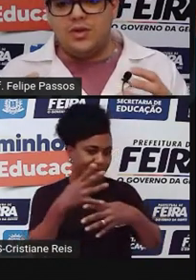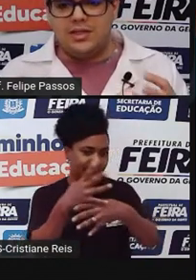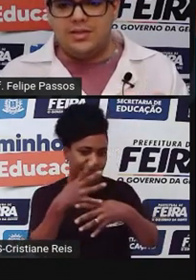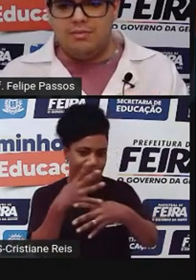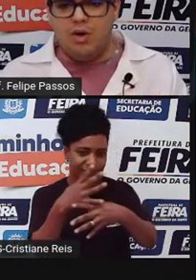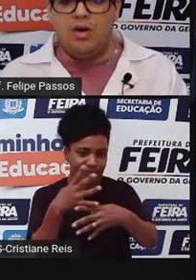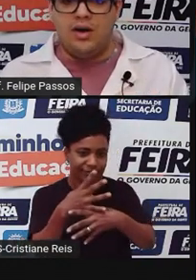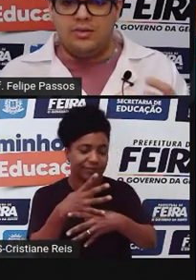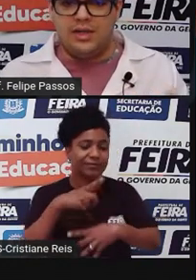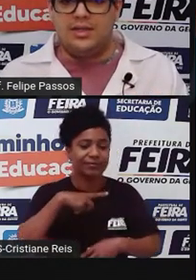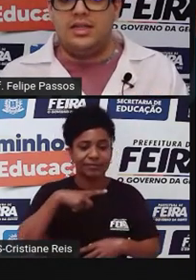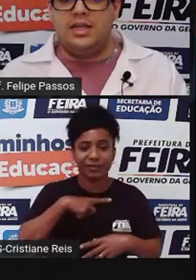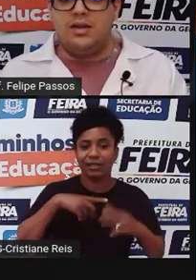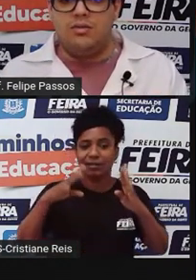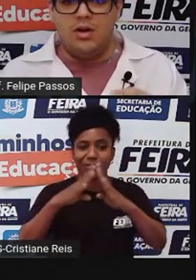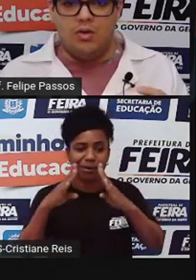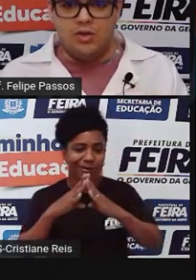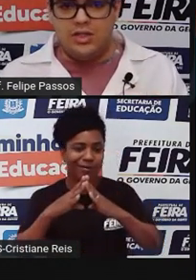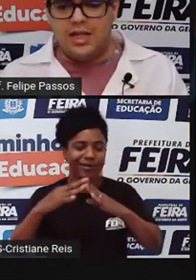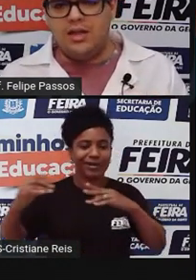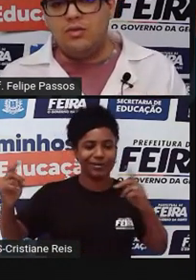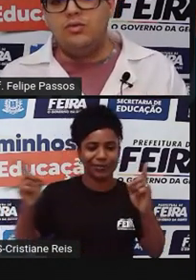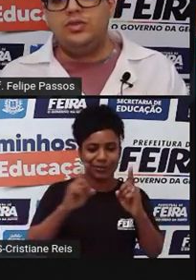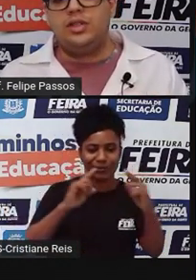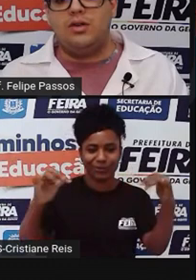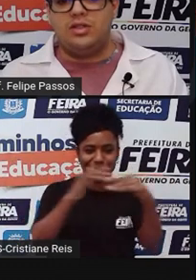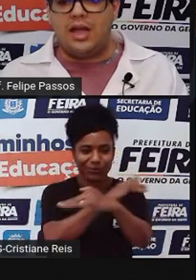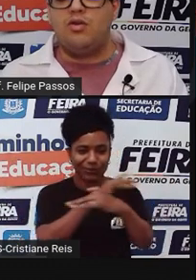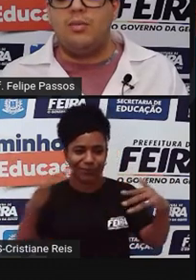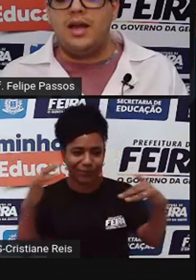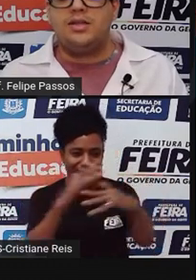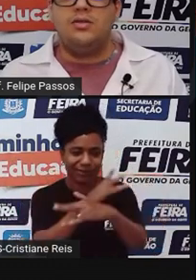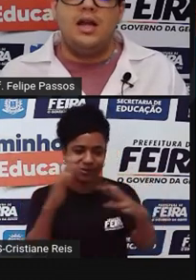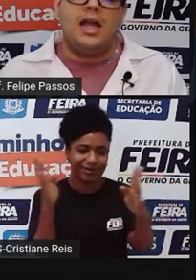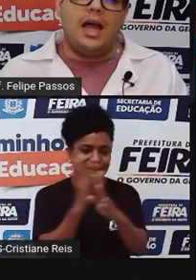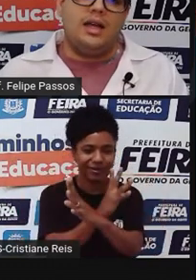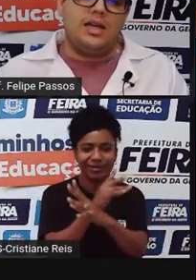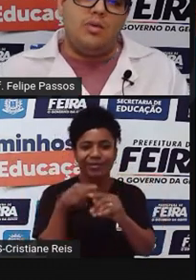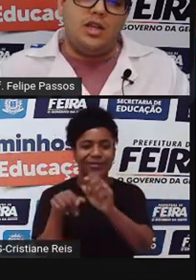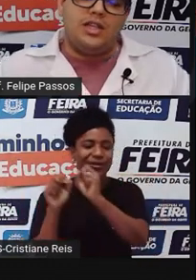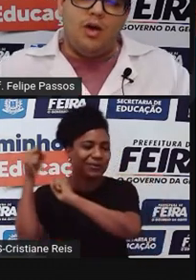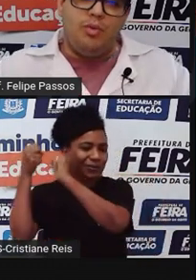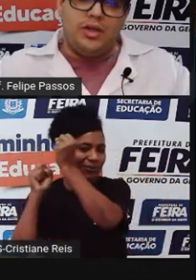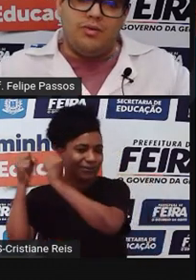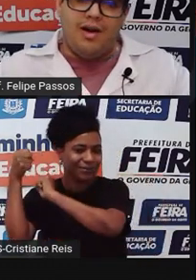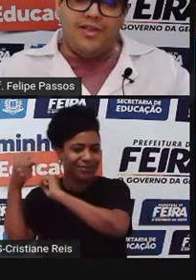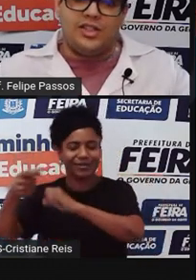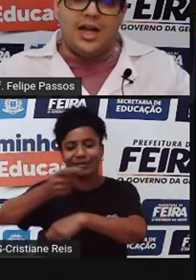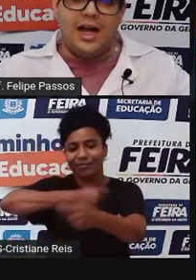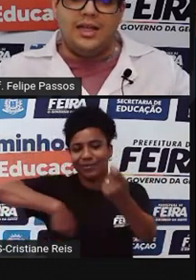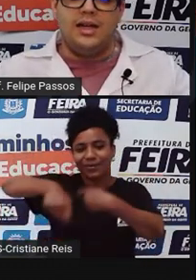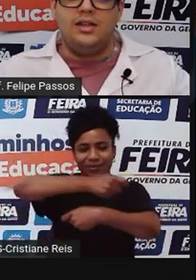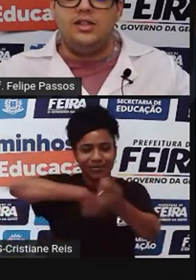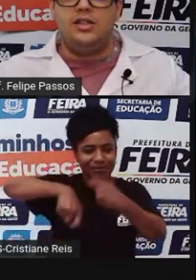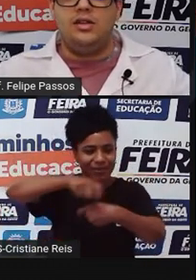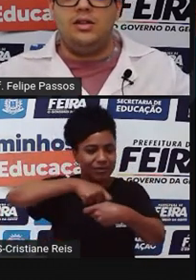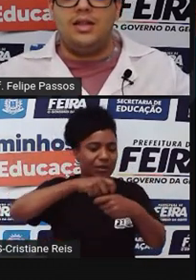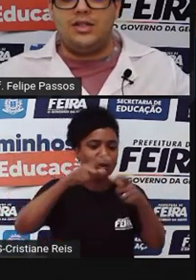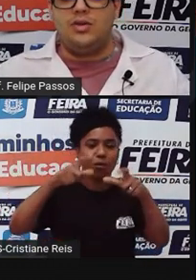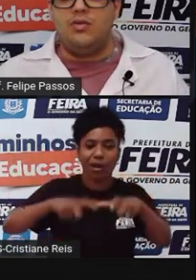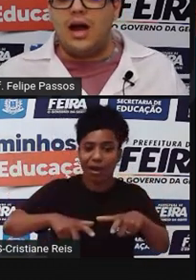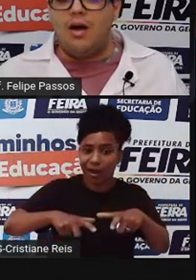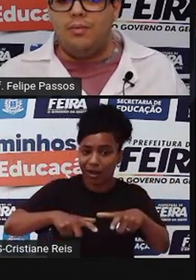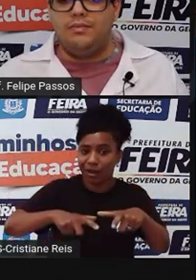né onde as pessoas moram transitam onde tem indústria onde tem comércio ela geralmente está um pouquinho afastada